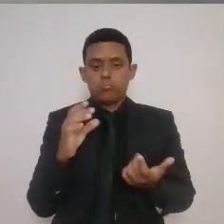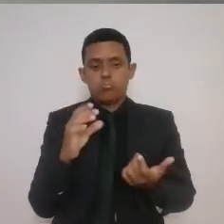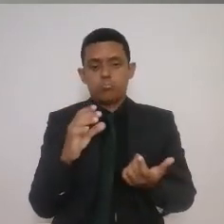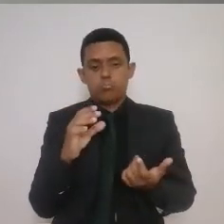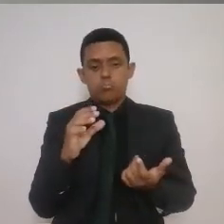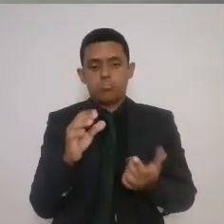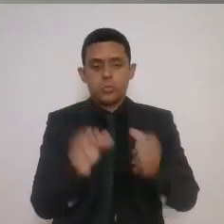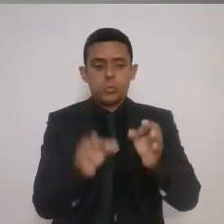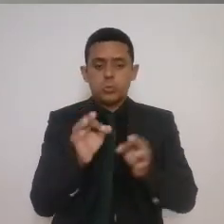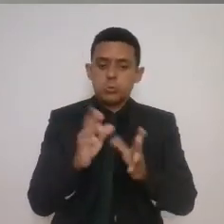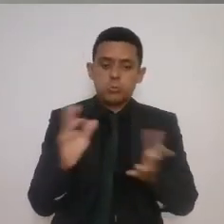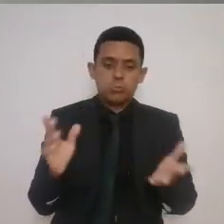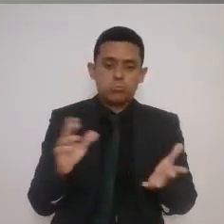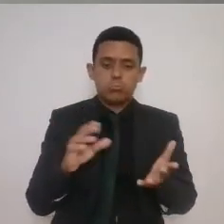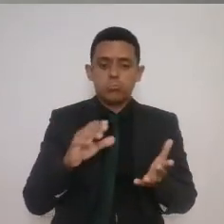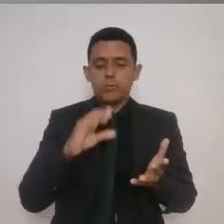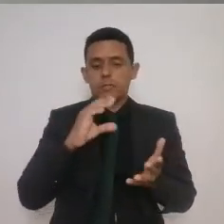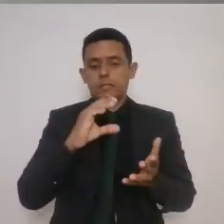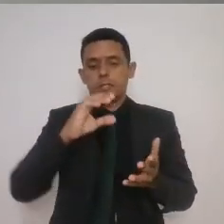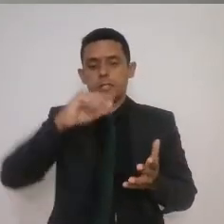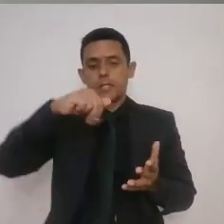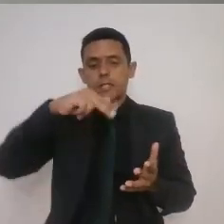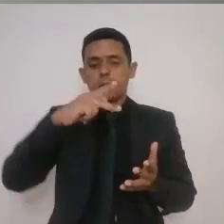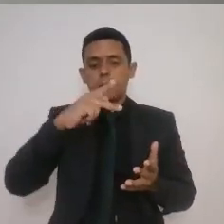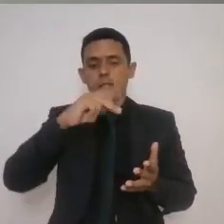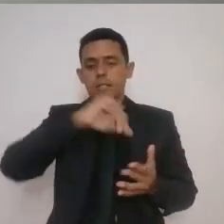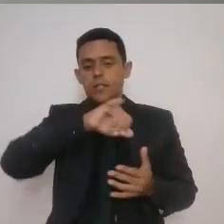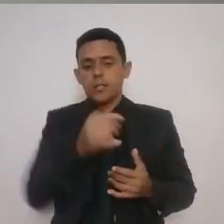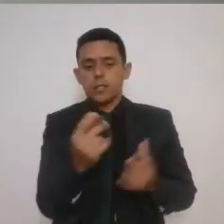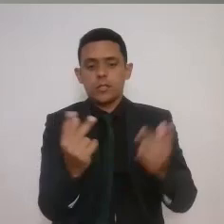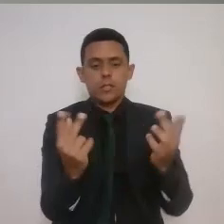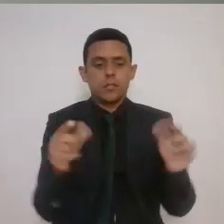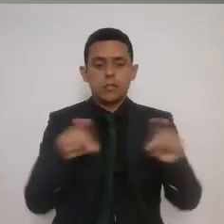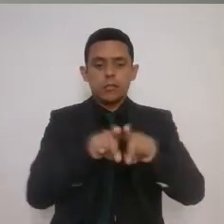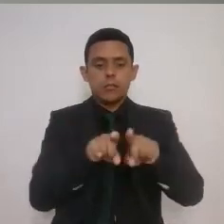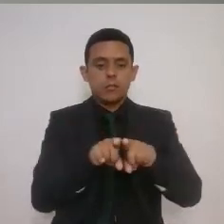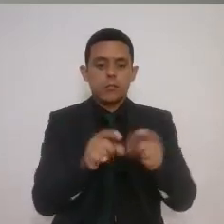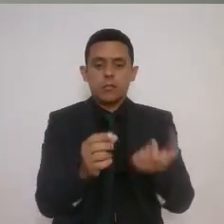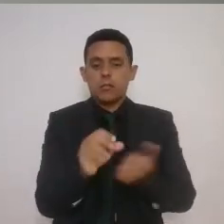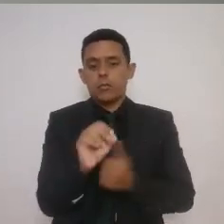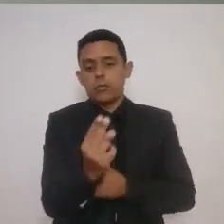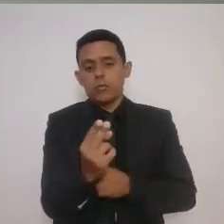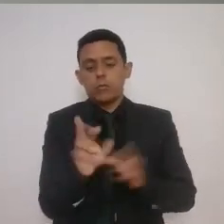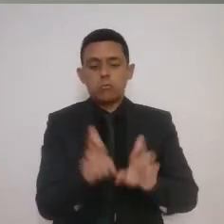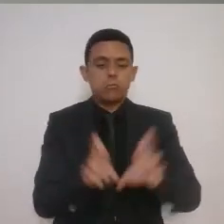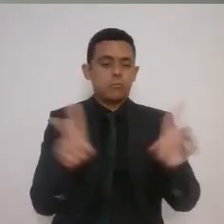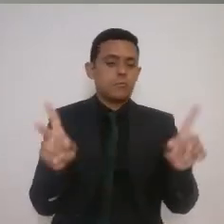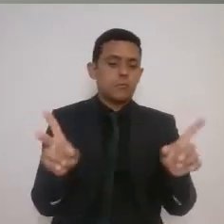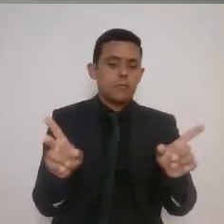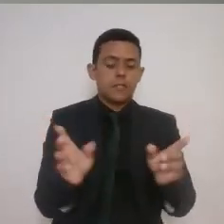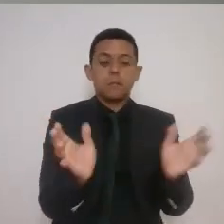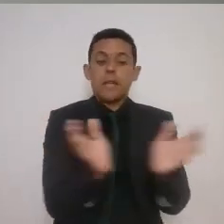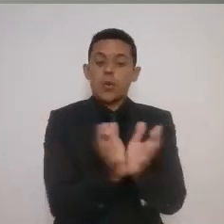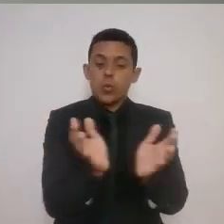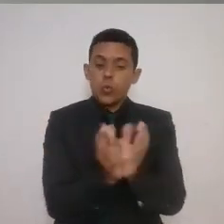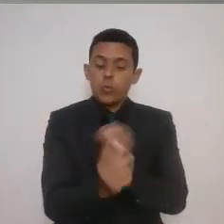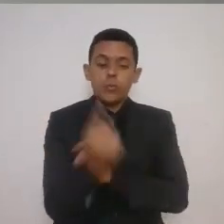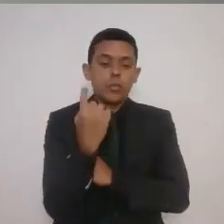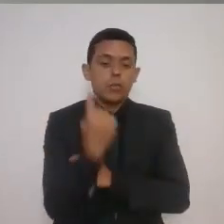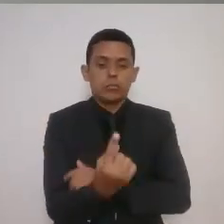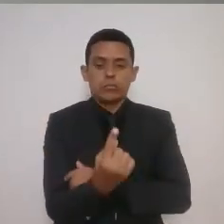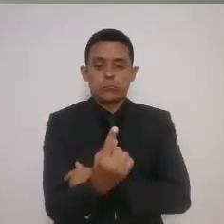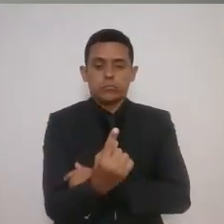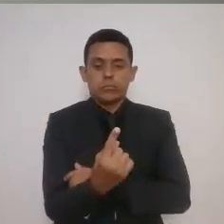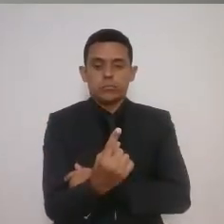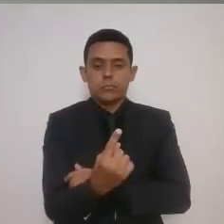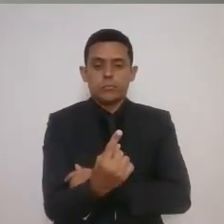mas todas relacionadas ao mesmo grupo econômico, referentes ao mesmo período financeiro, mesma contadora das